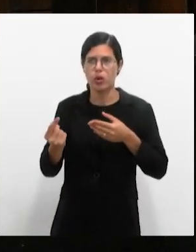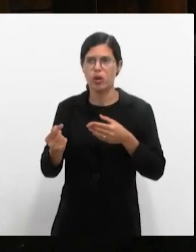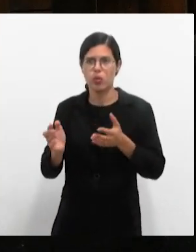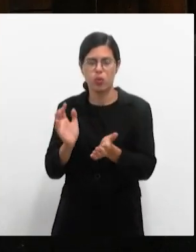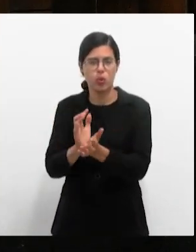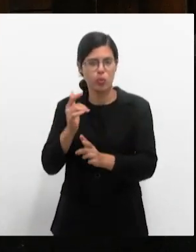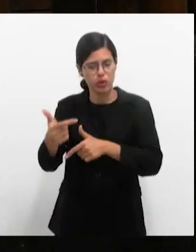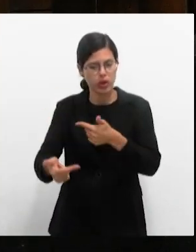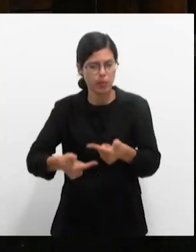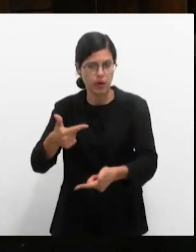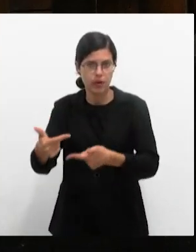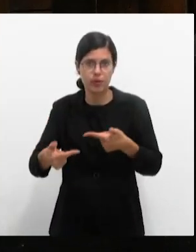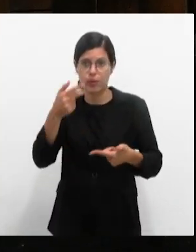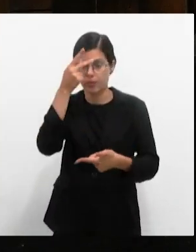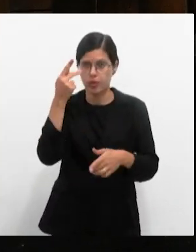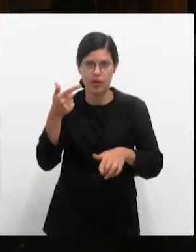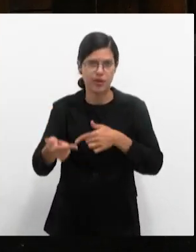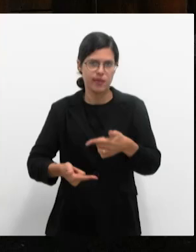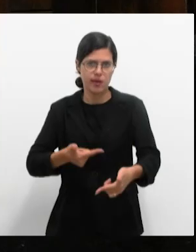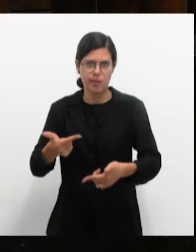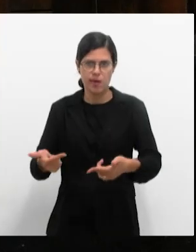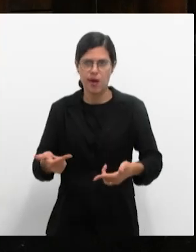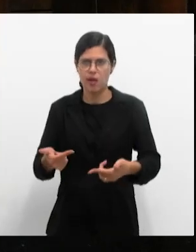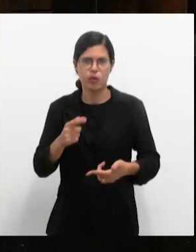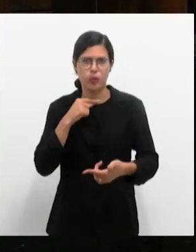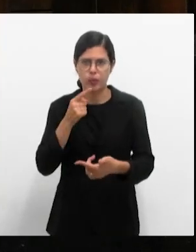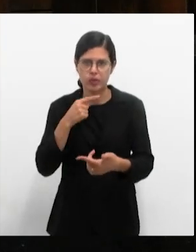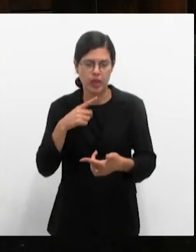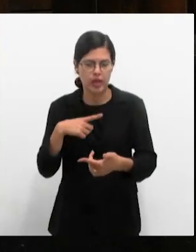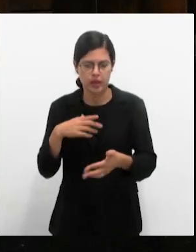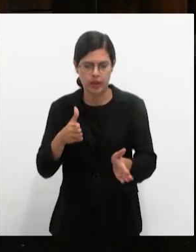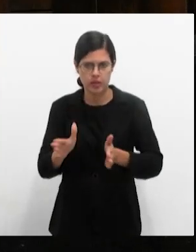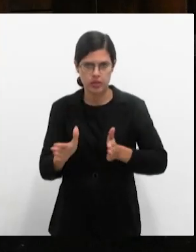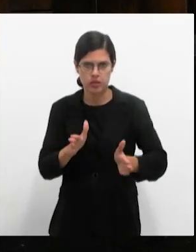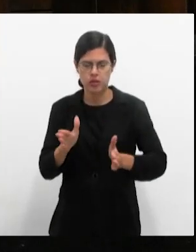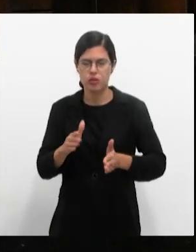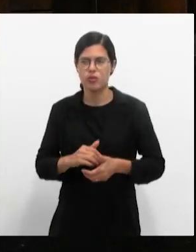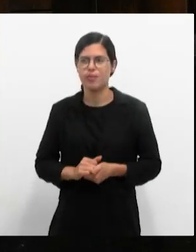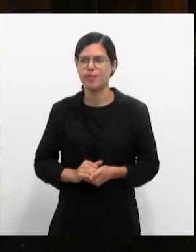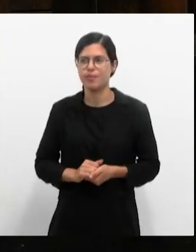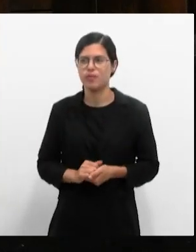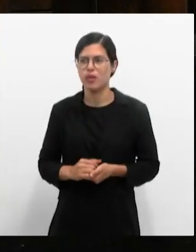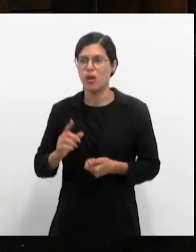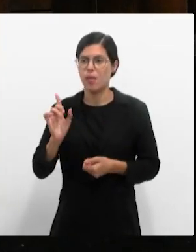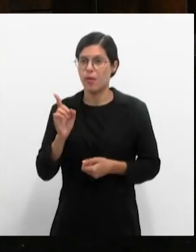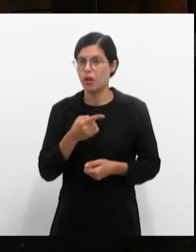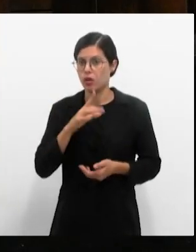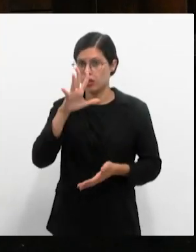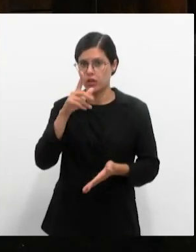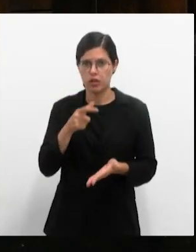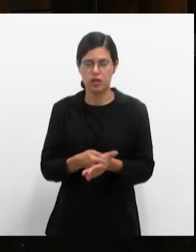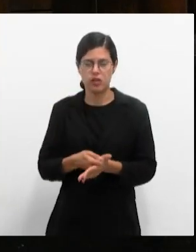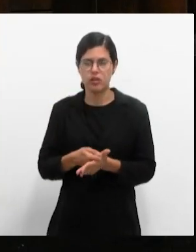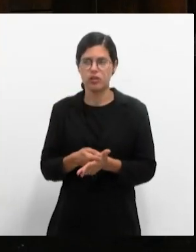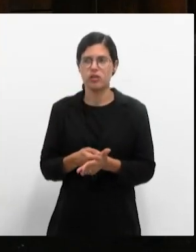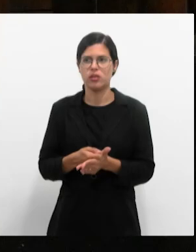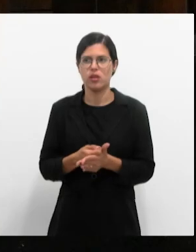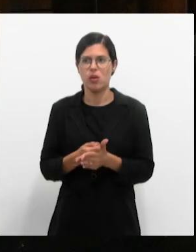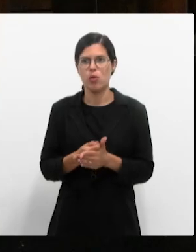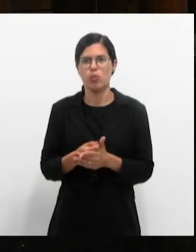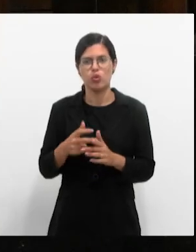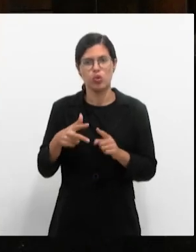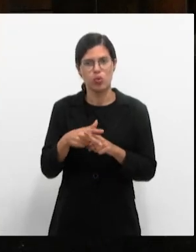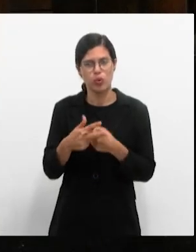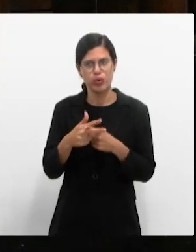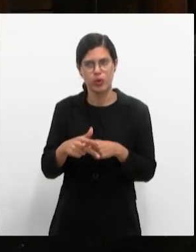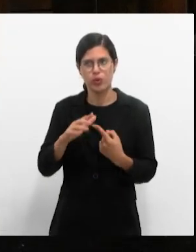aquele que trabalha, dos seus acessos. Para nós, a decisão de manutenção do EJA é